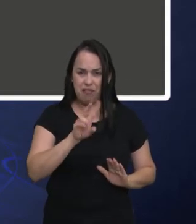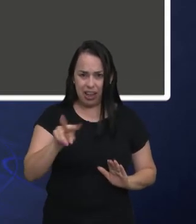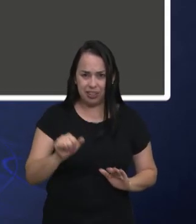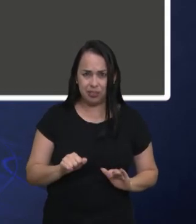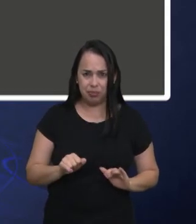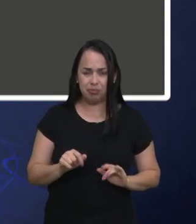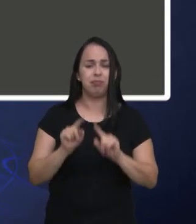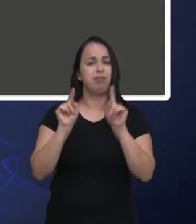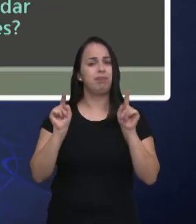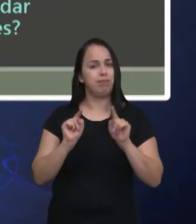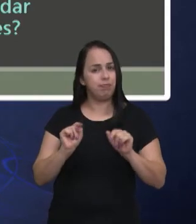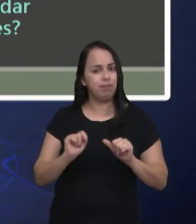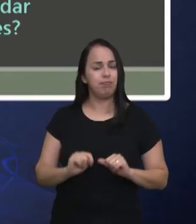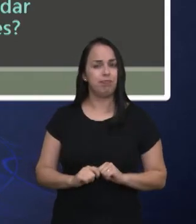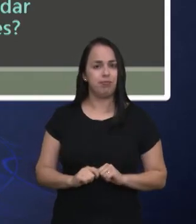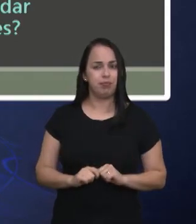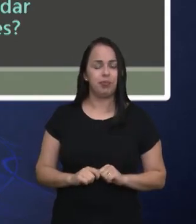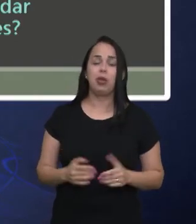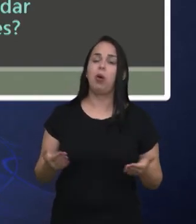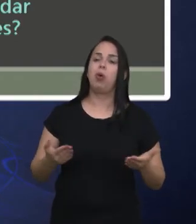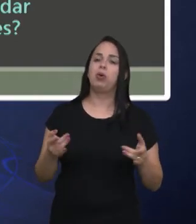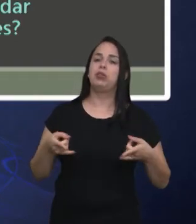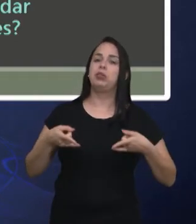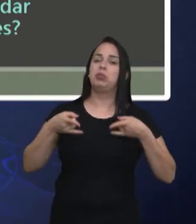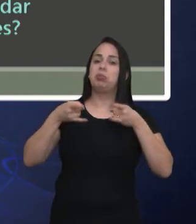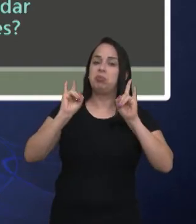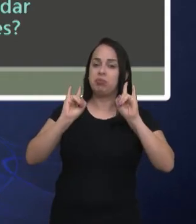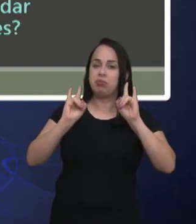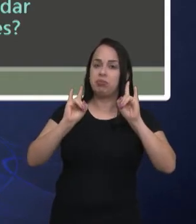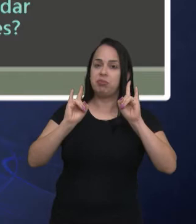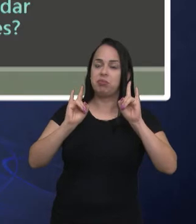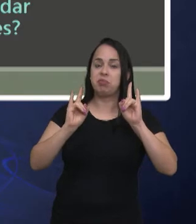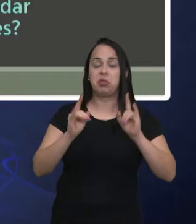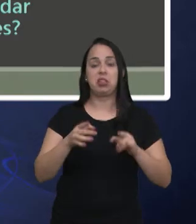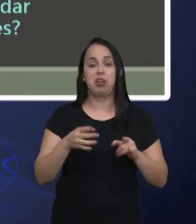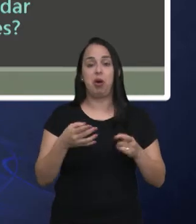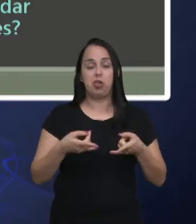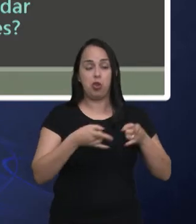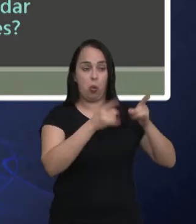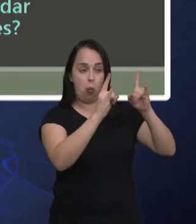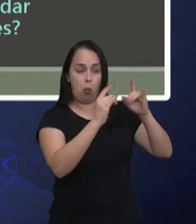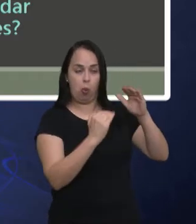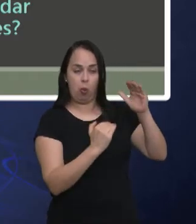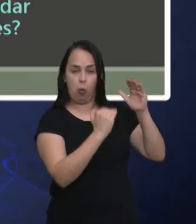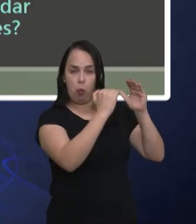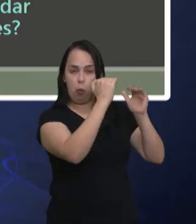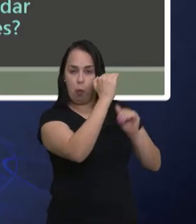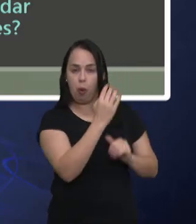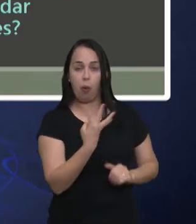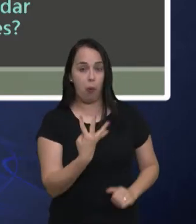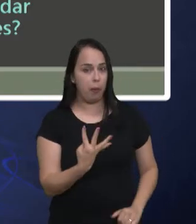veja, os prédios hoje, de 4 andares, né,